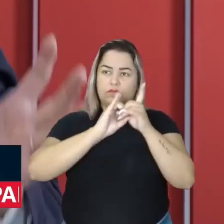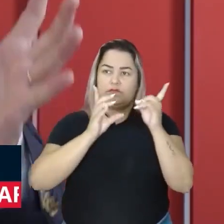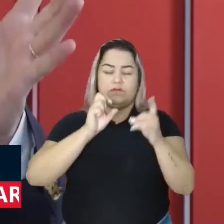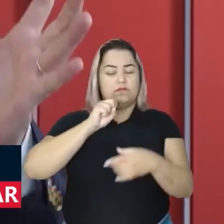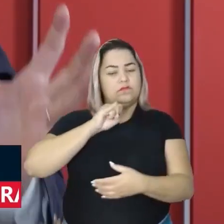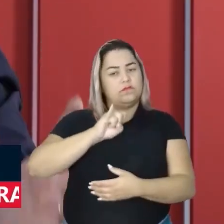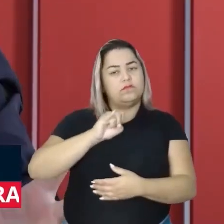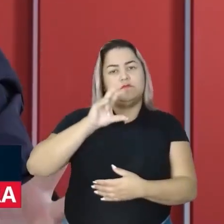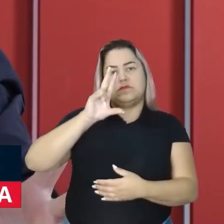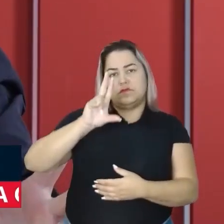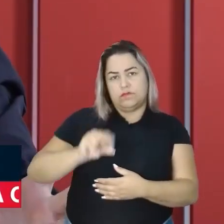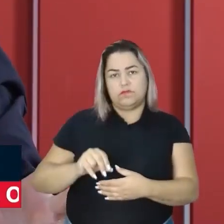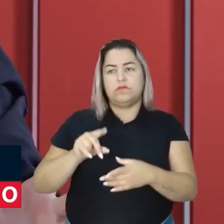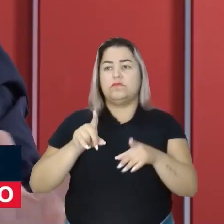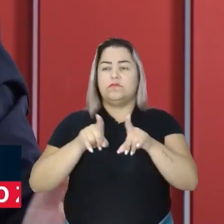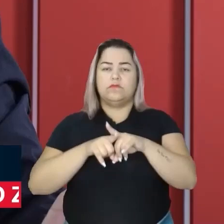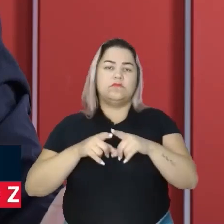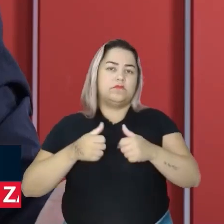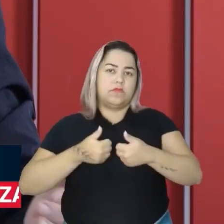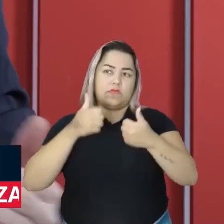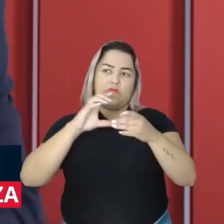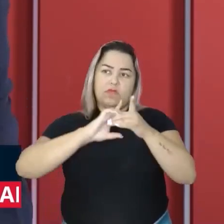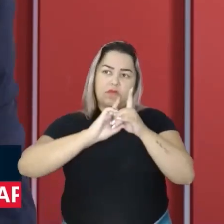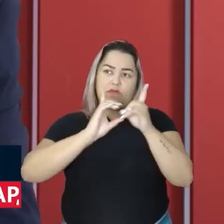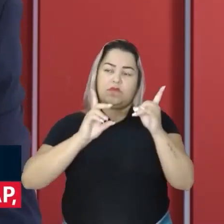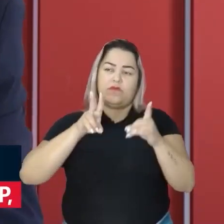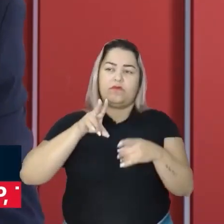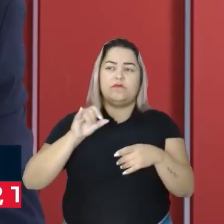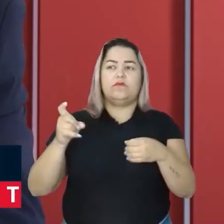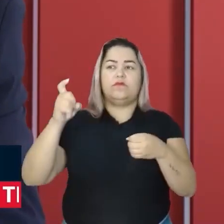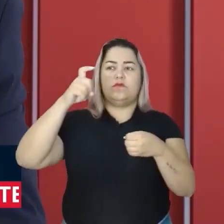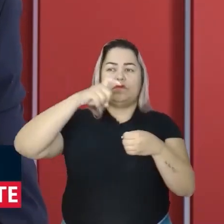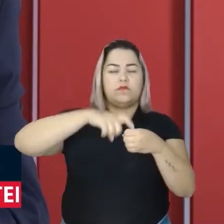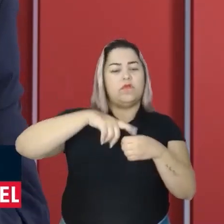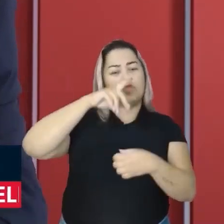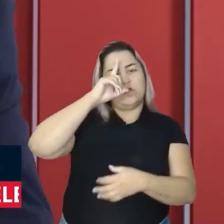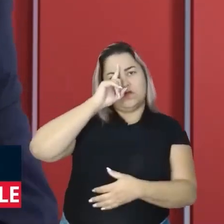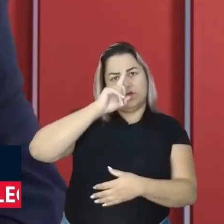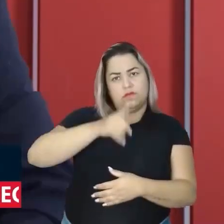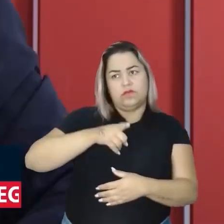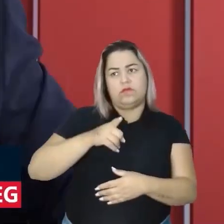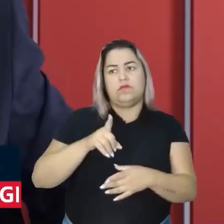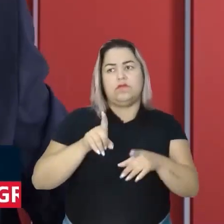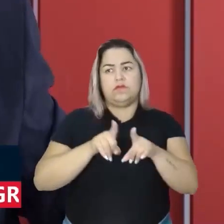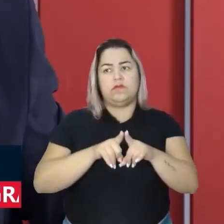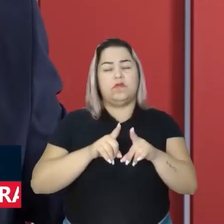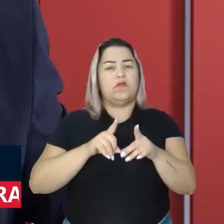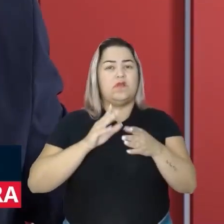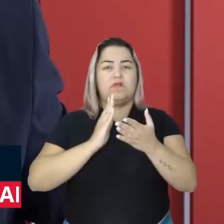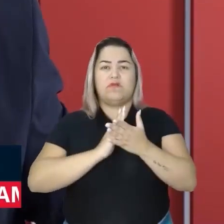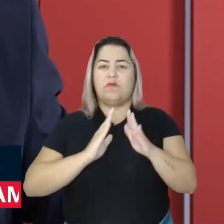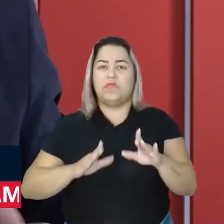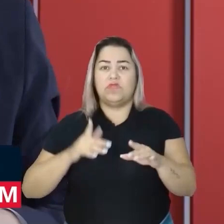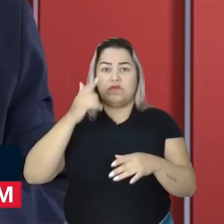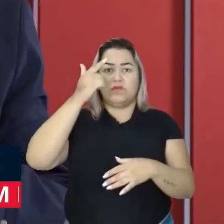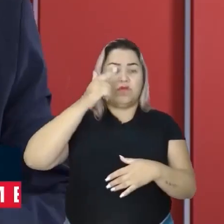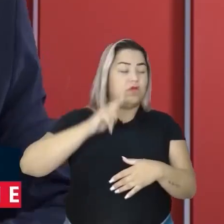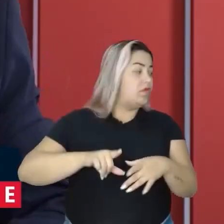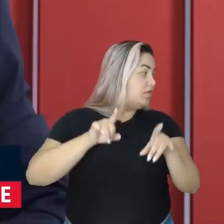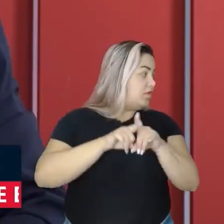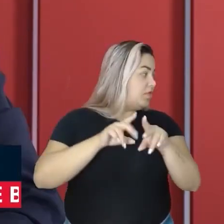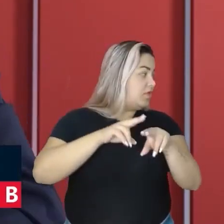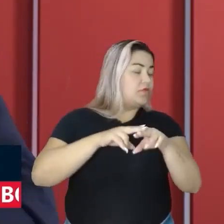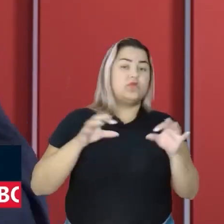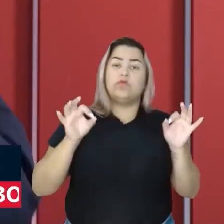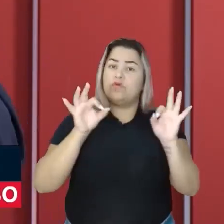gente não consolidar a democracia, vai voltar ao conceito autoritário, e o conceito autoritário é a destruição de novo destrói. Por isso que eu quero